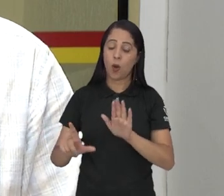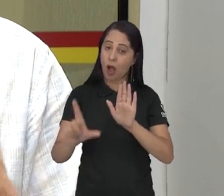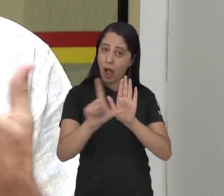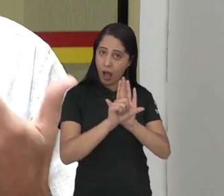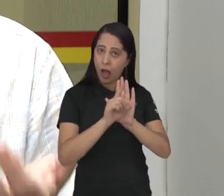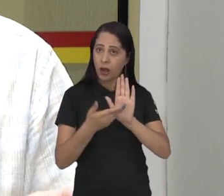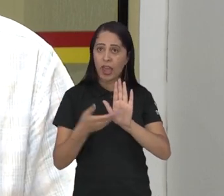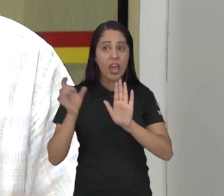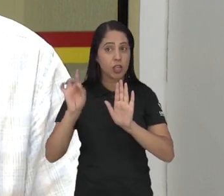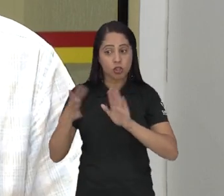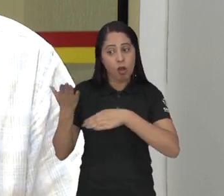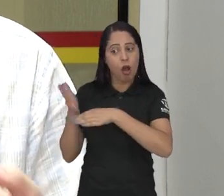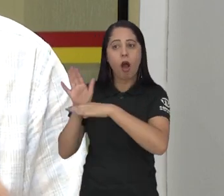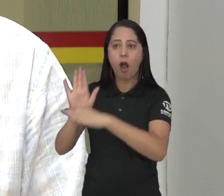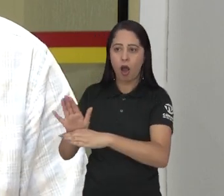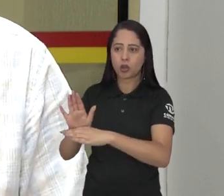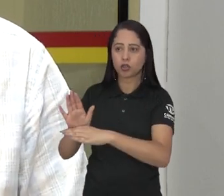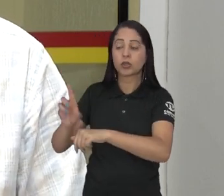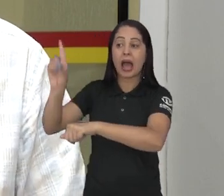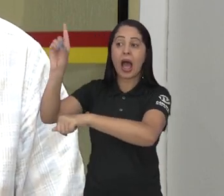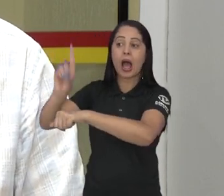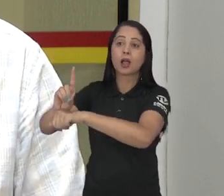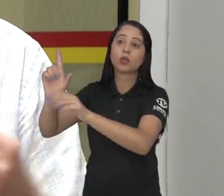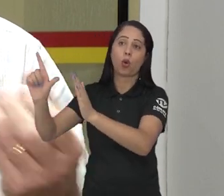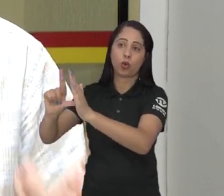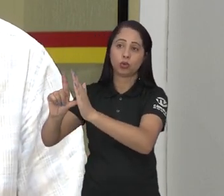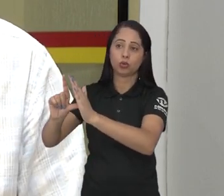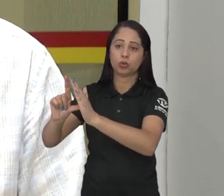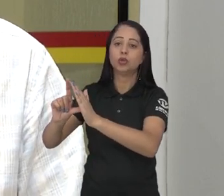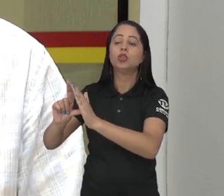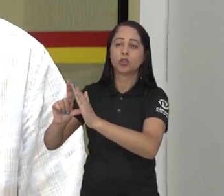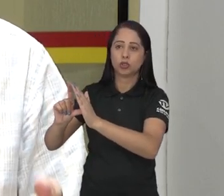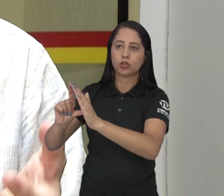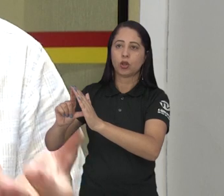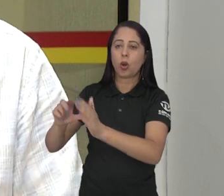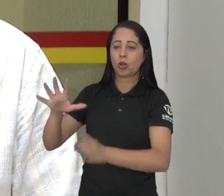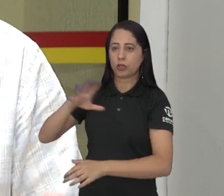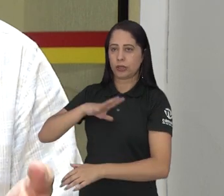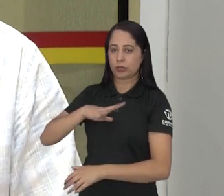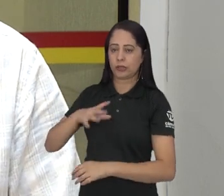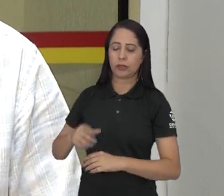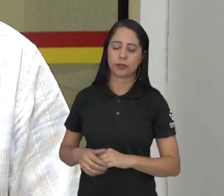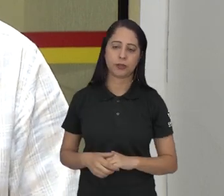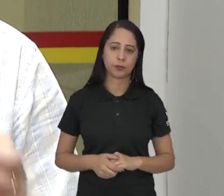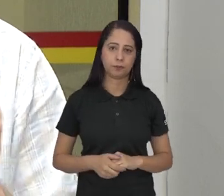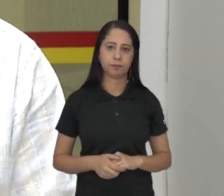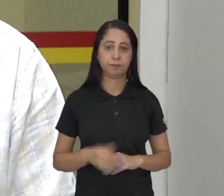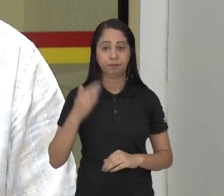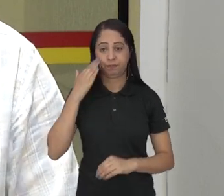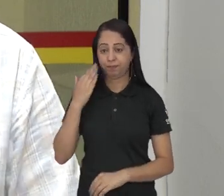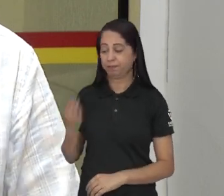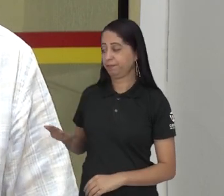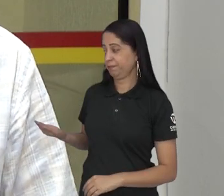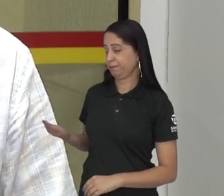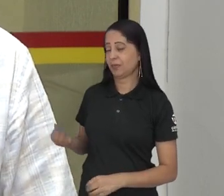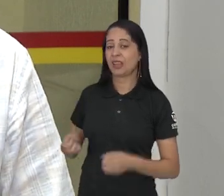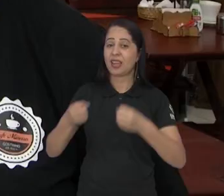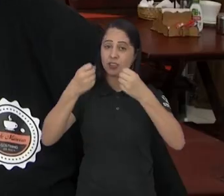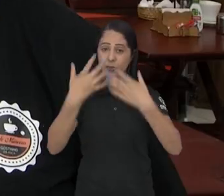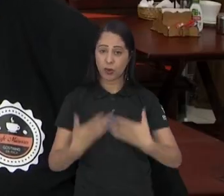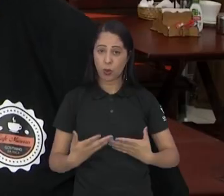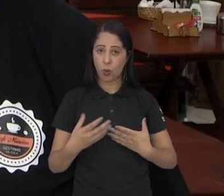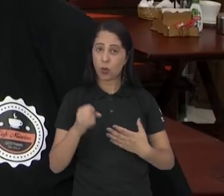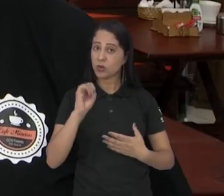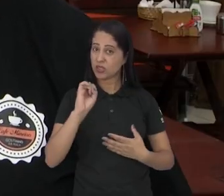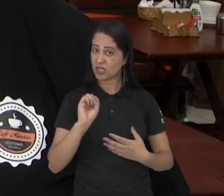o nosso questionamento foi esse é uma lei apenas para ajudar realmente o comerciante de São José dos Campos do centro São José dos